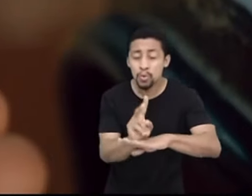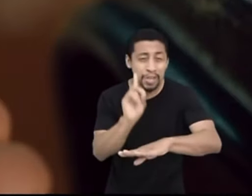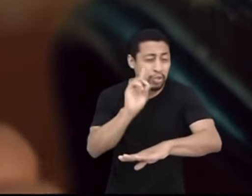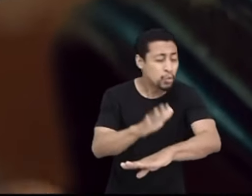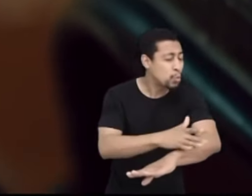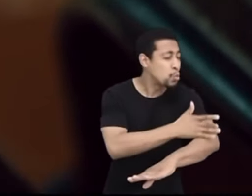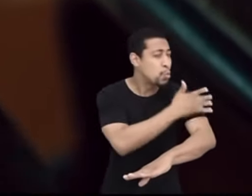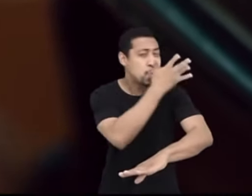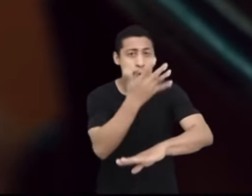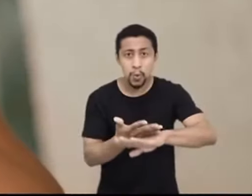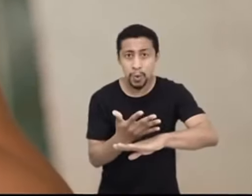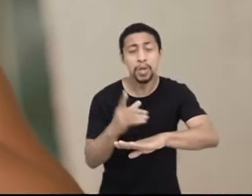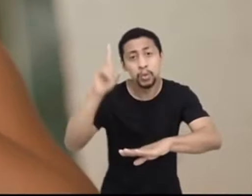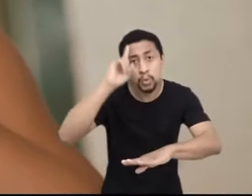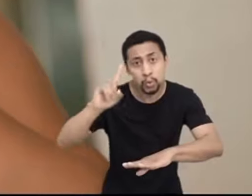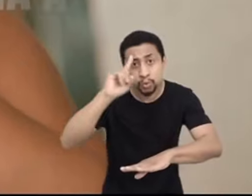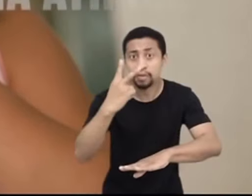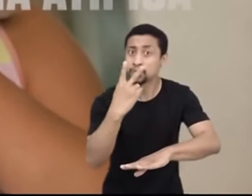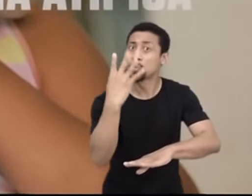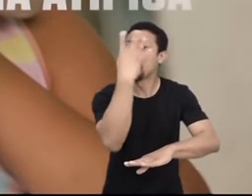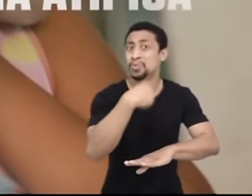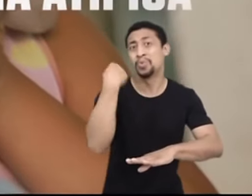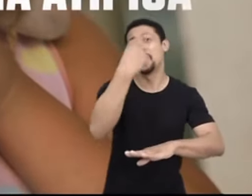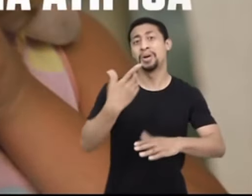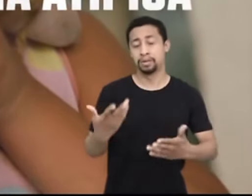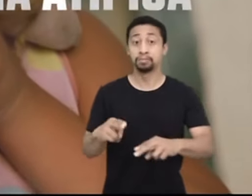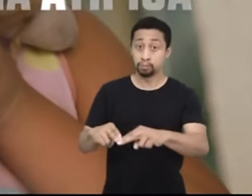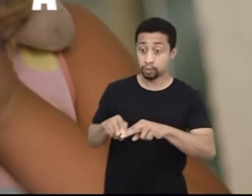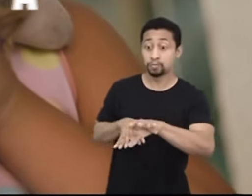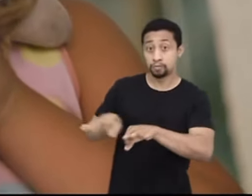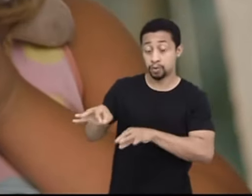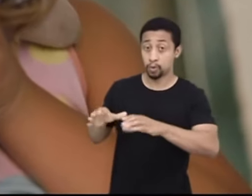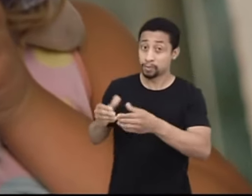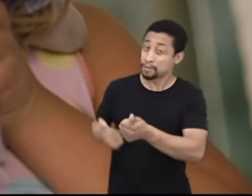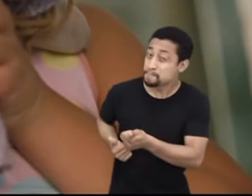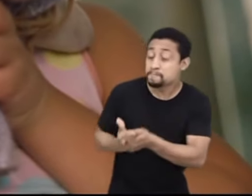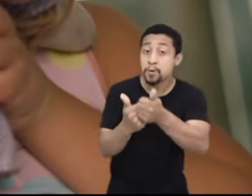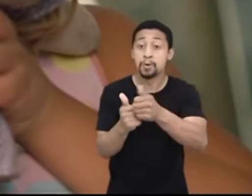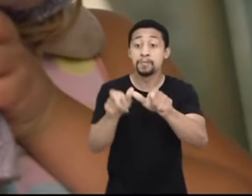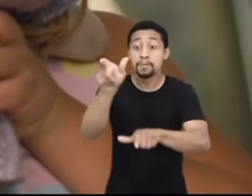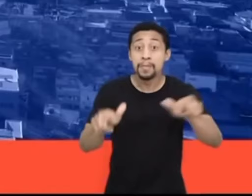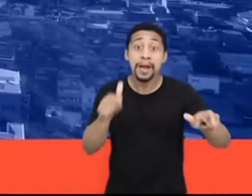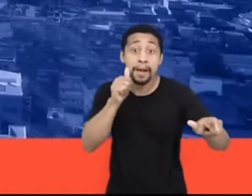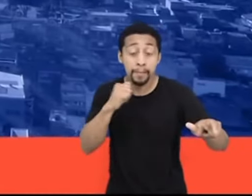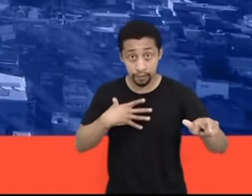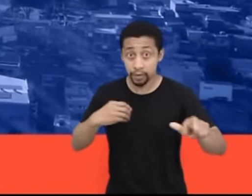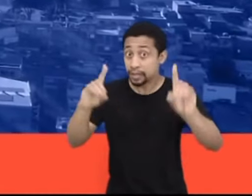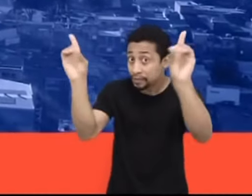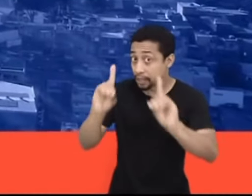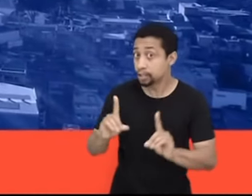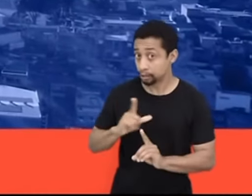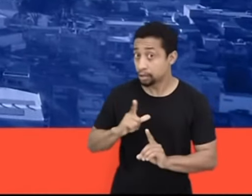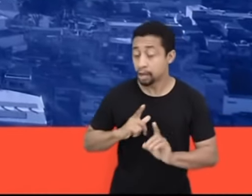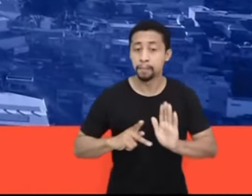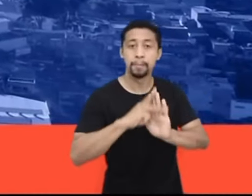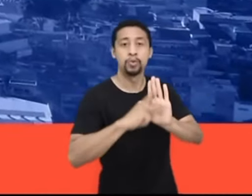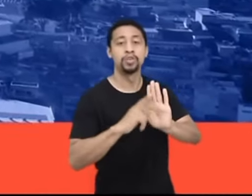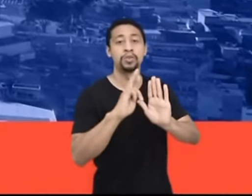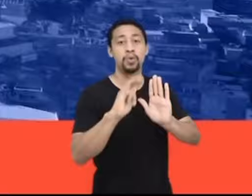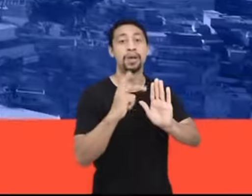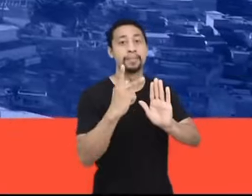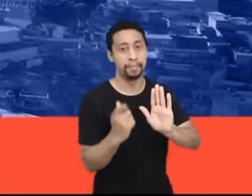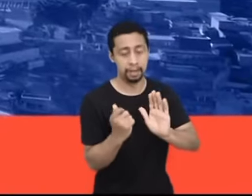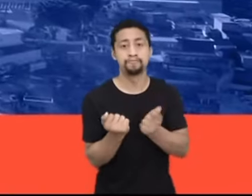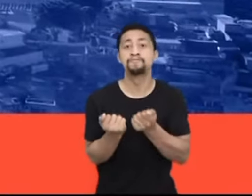todo dia, 24 horas. Por isso, eu vou criar a rede de apoio à mãe paulistana atípica, a Rampa. Vamos garantir apoio psicológico